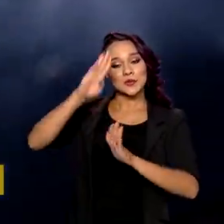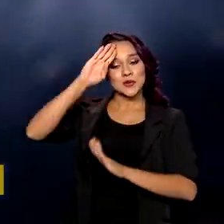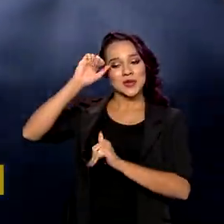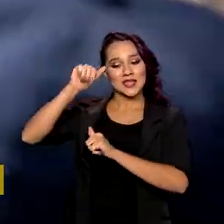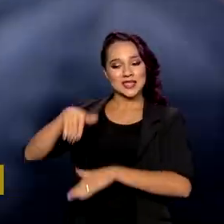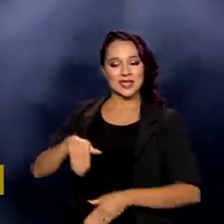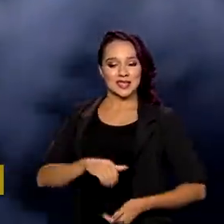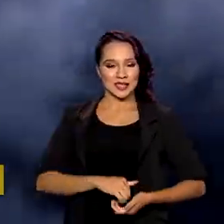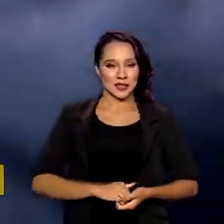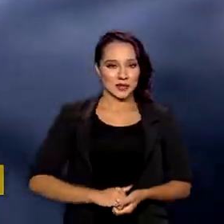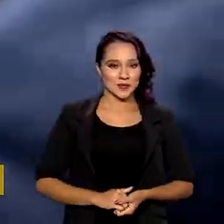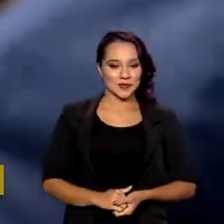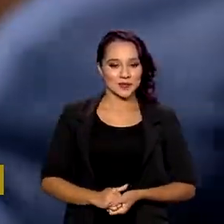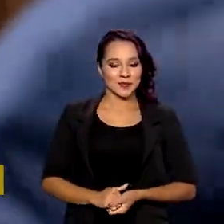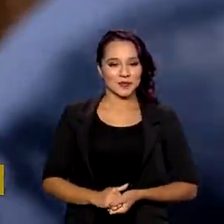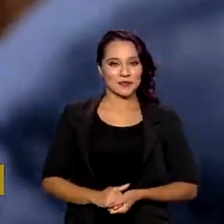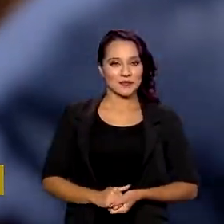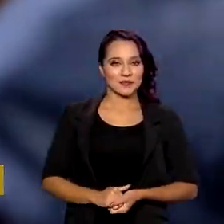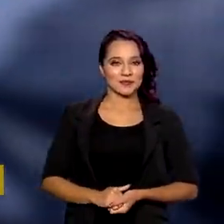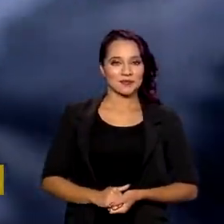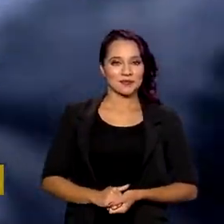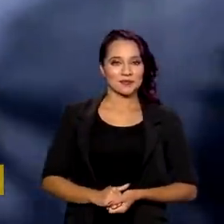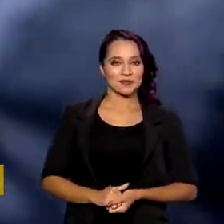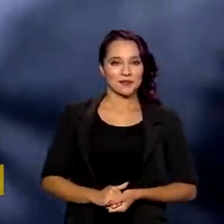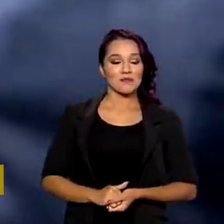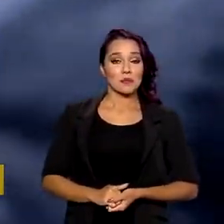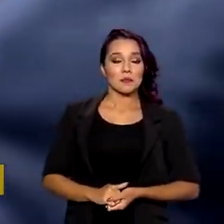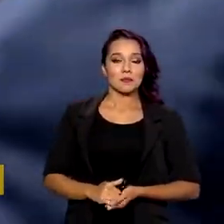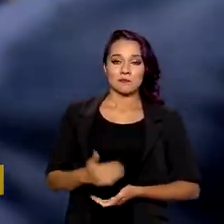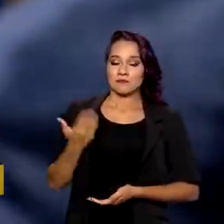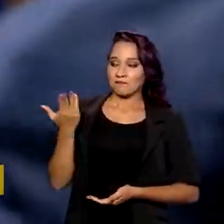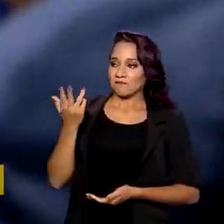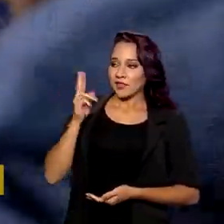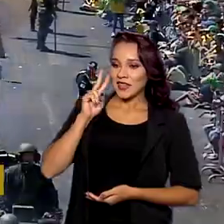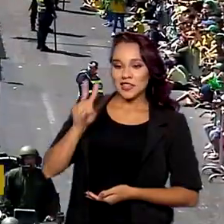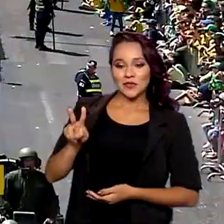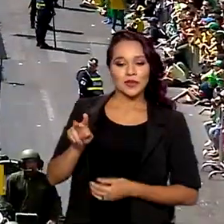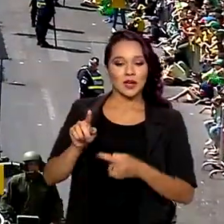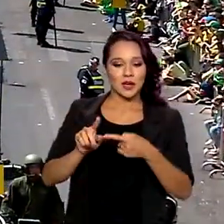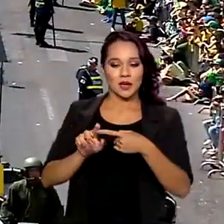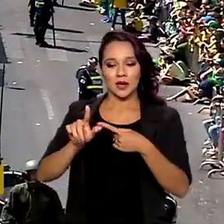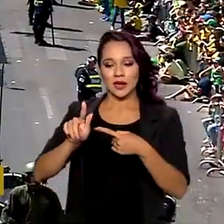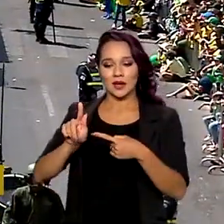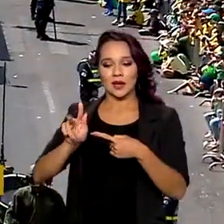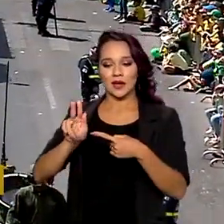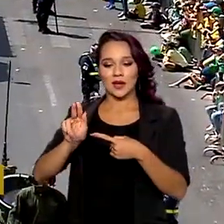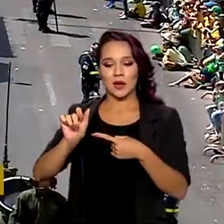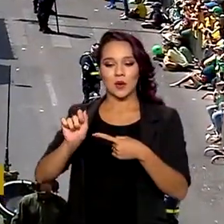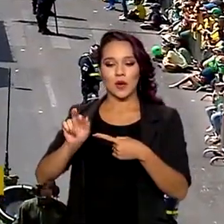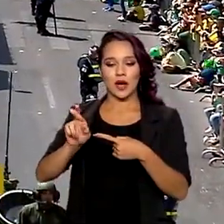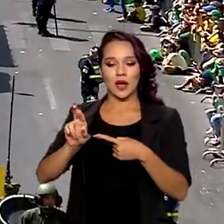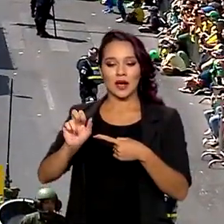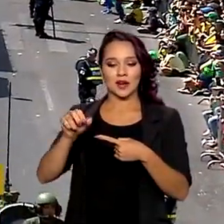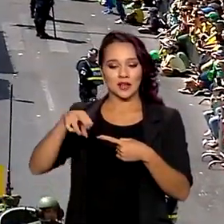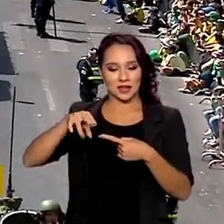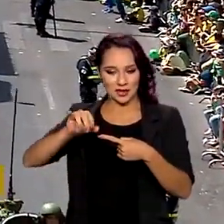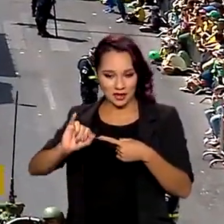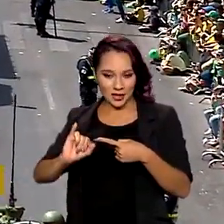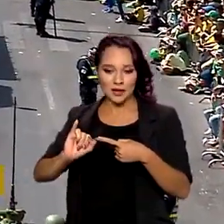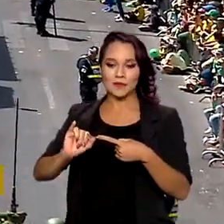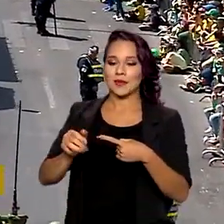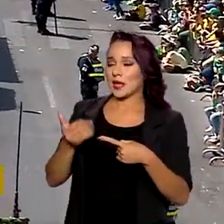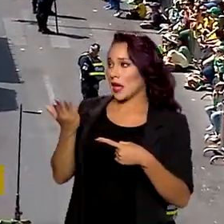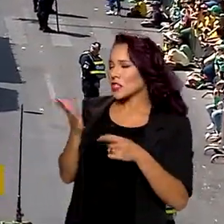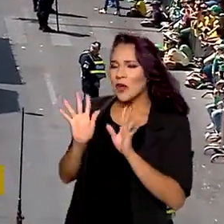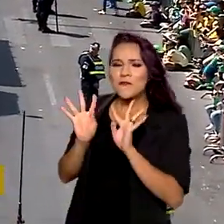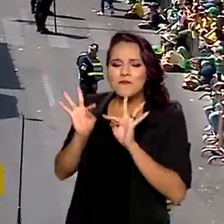né? Cortou agora a imagem, mas a gente via ali o Guarani, né? Que a gente vai ver mais adiante. Aí já